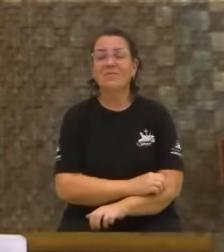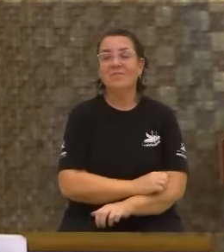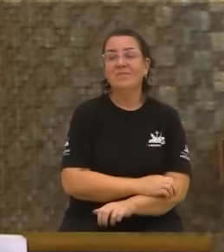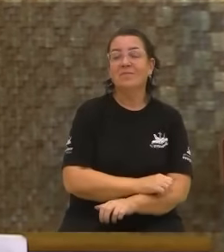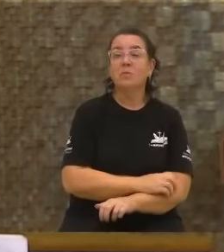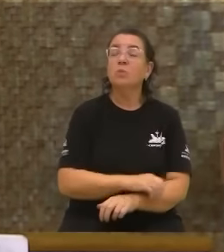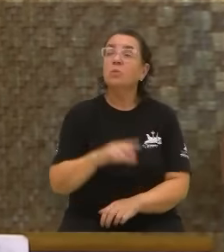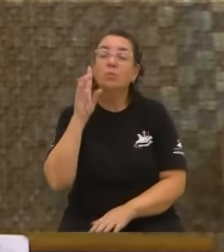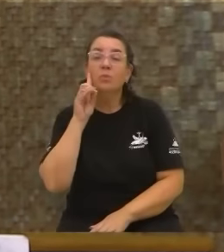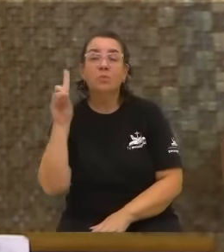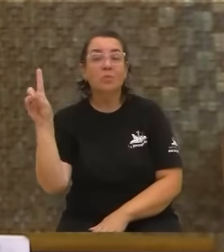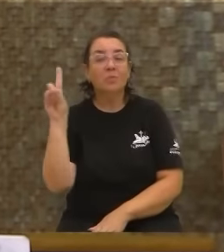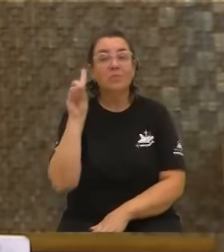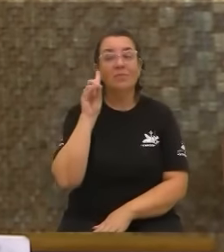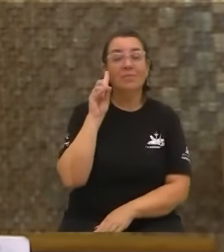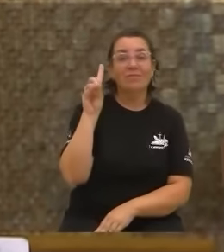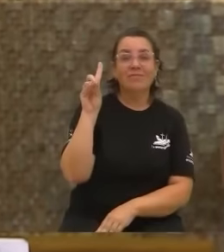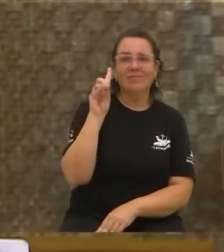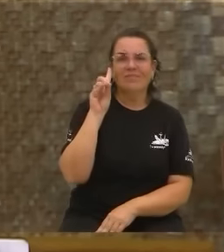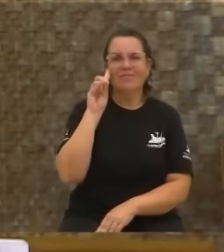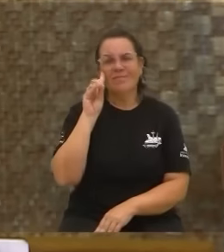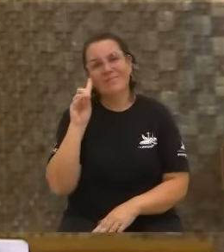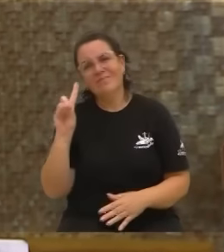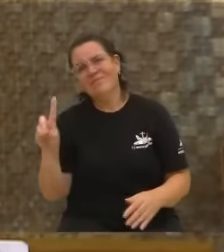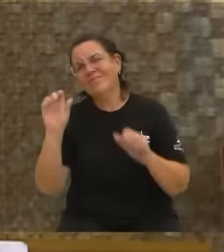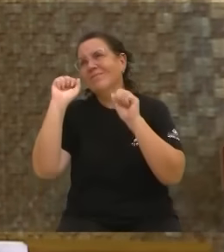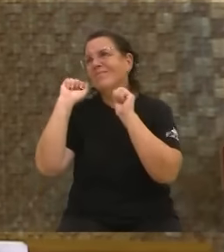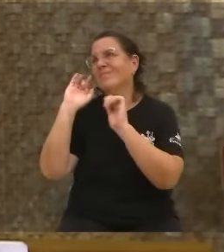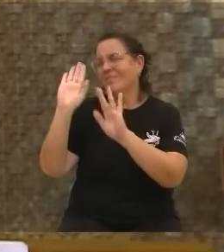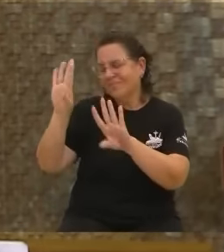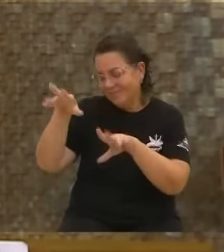Todos os dias haverei de